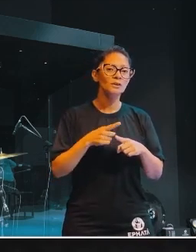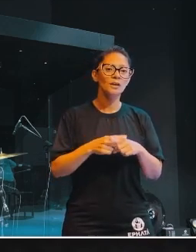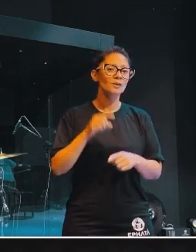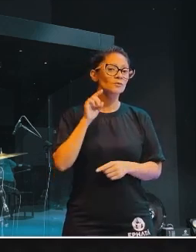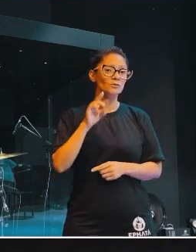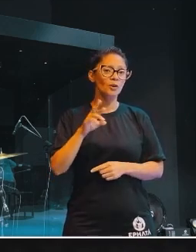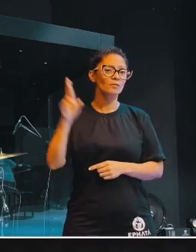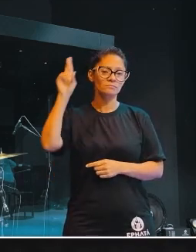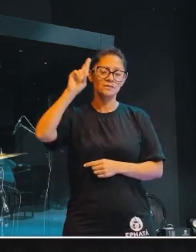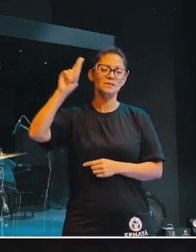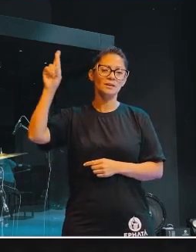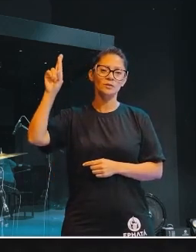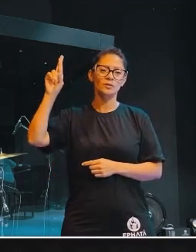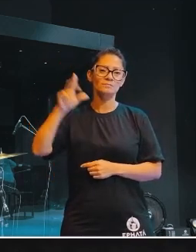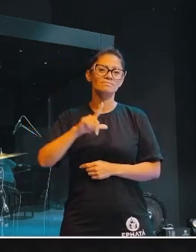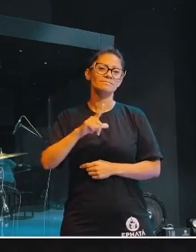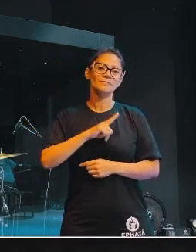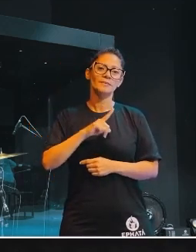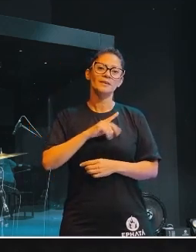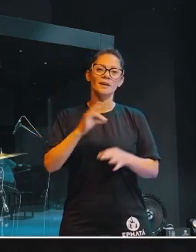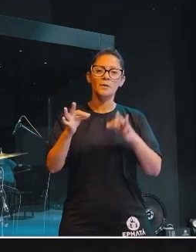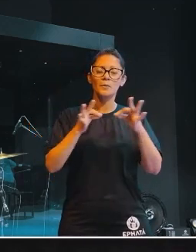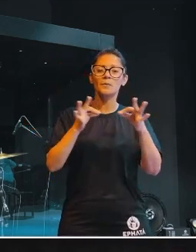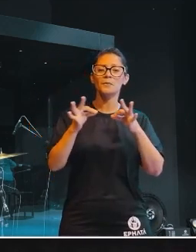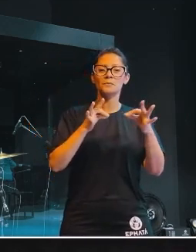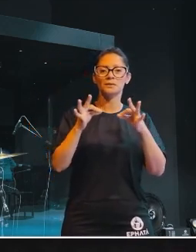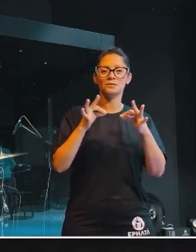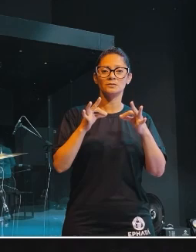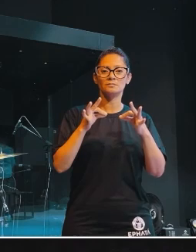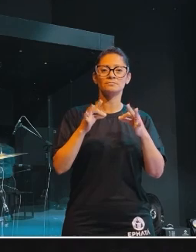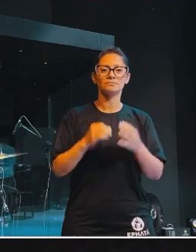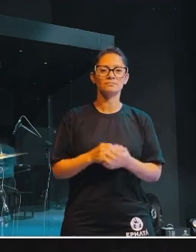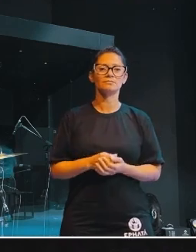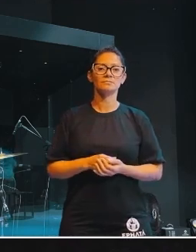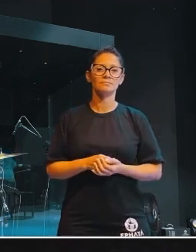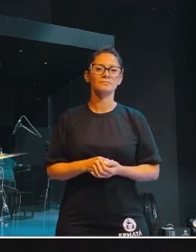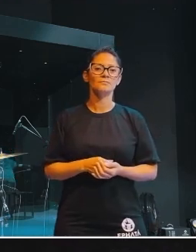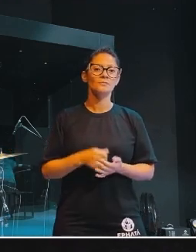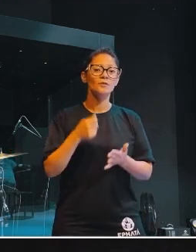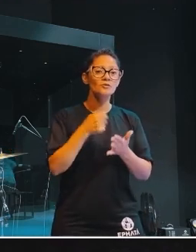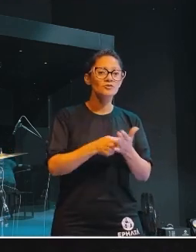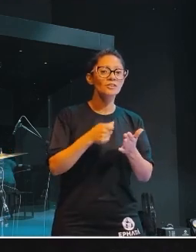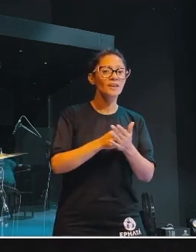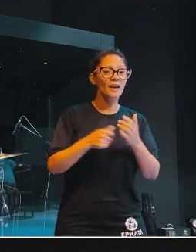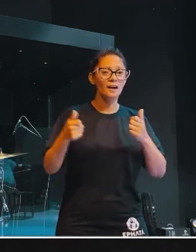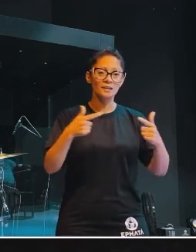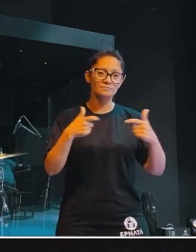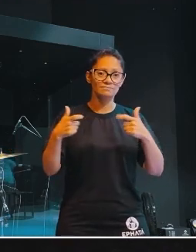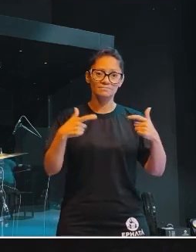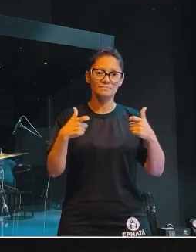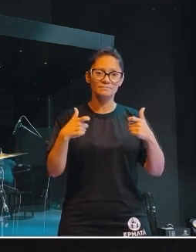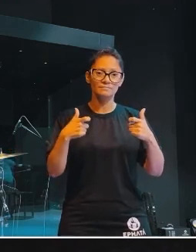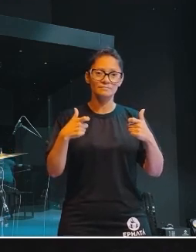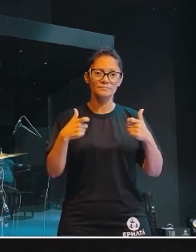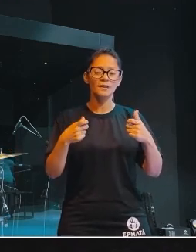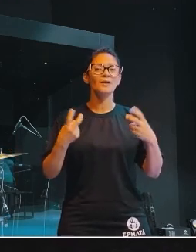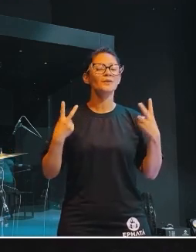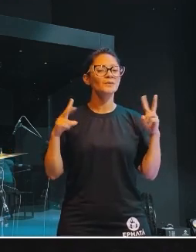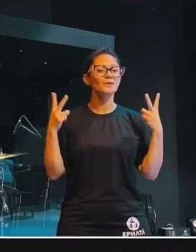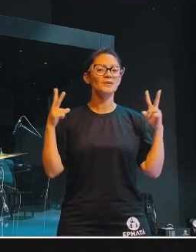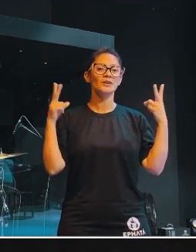Senhor tem um plano de guerra em que a vitória